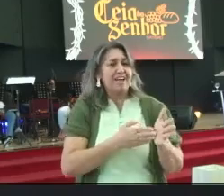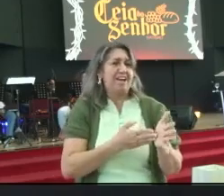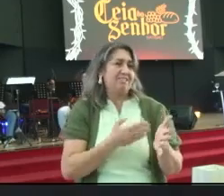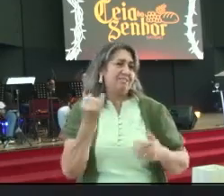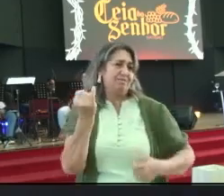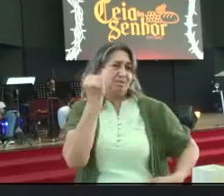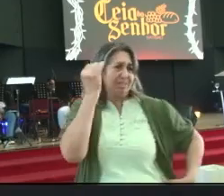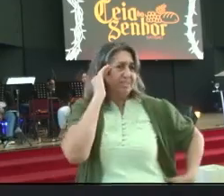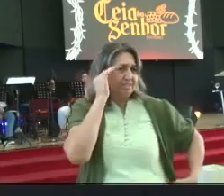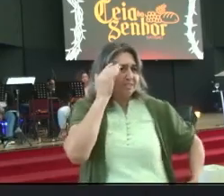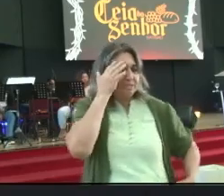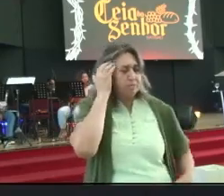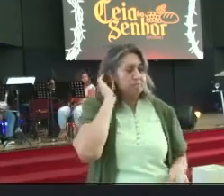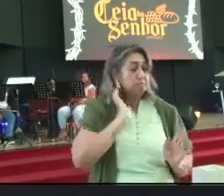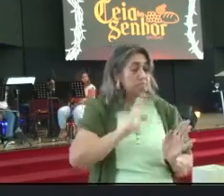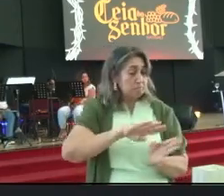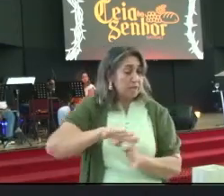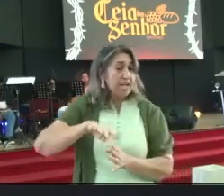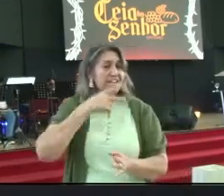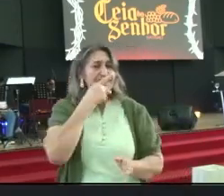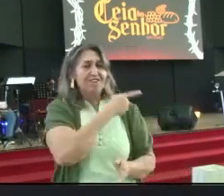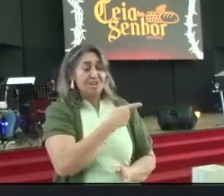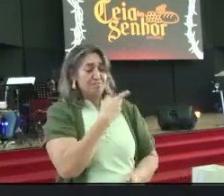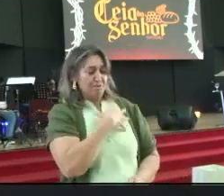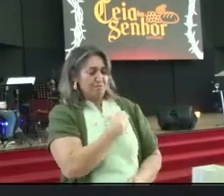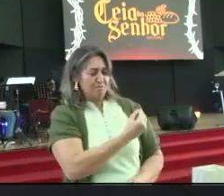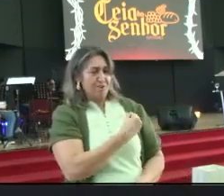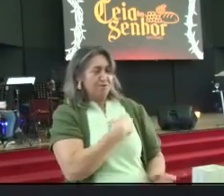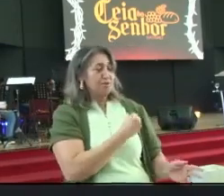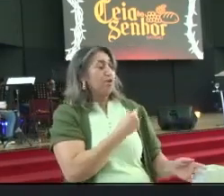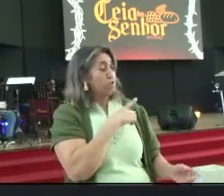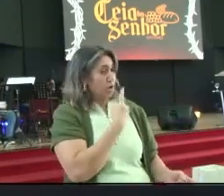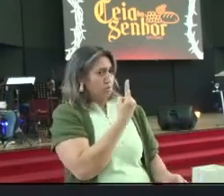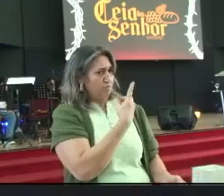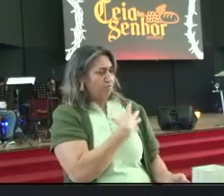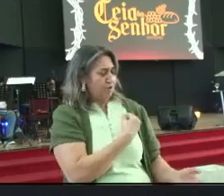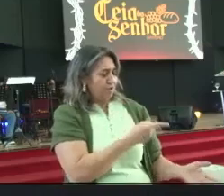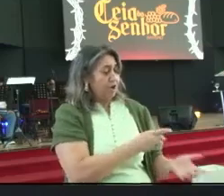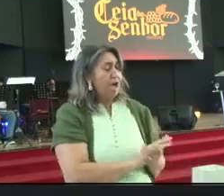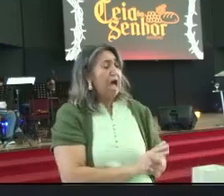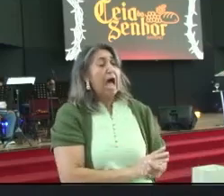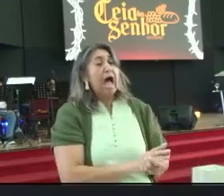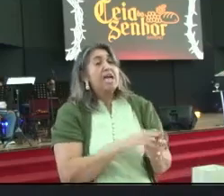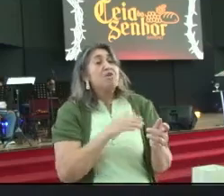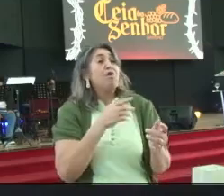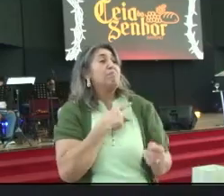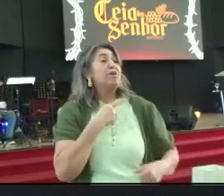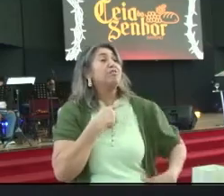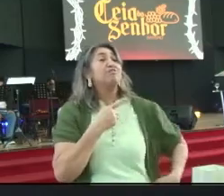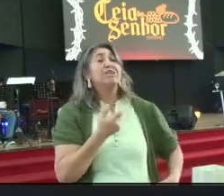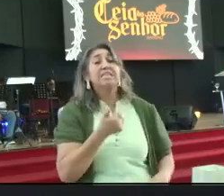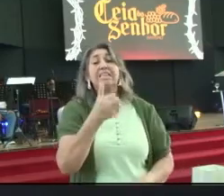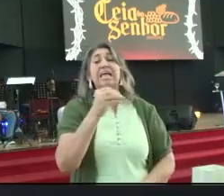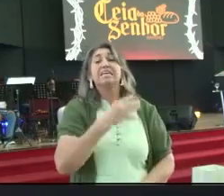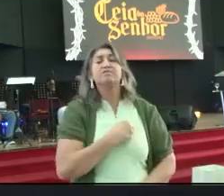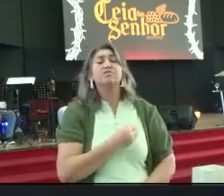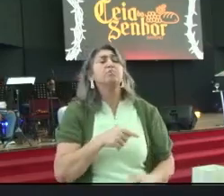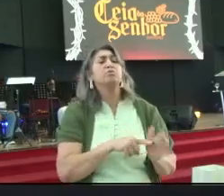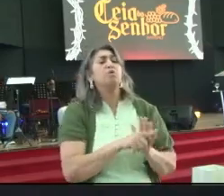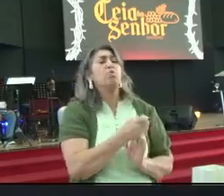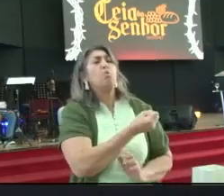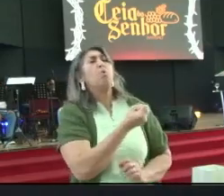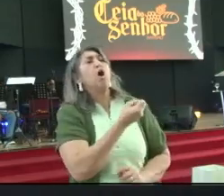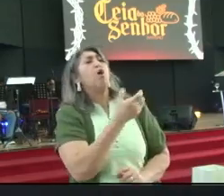lá, 8. E alguém, 10. Aí alguém perguntou, qual é o filho que o senhor mais ama? E ele arrumou uma resposta